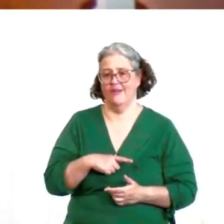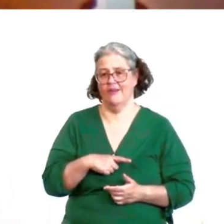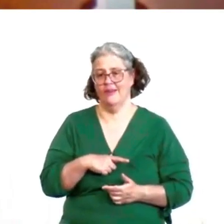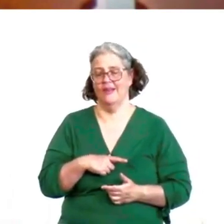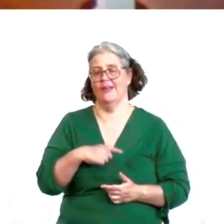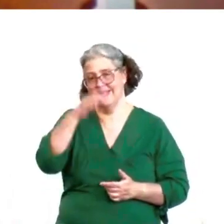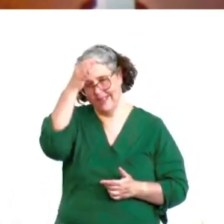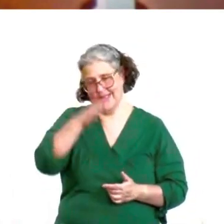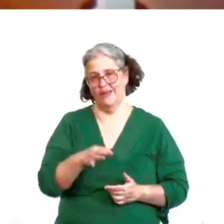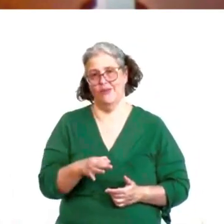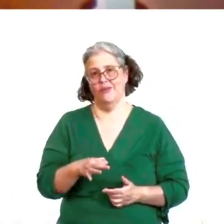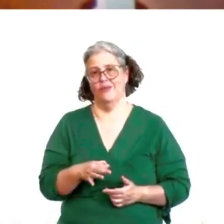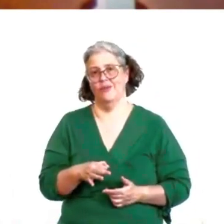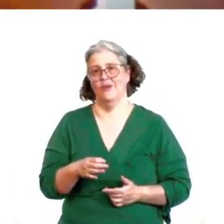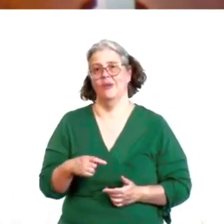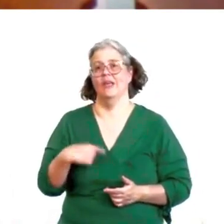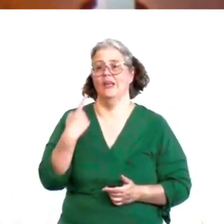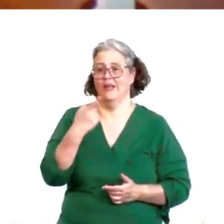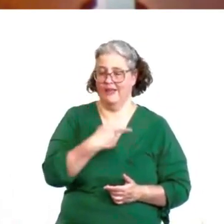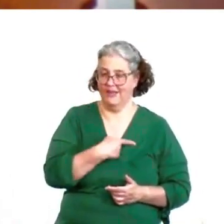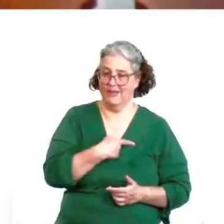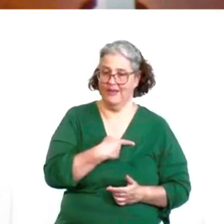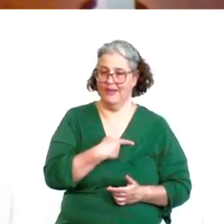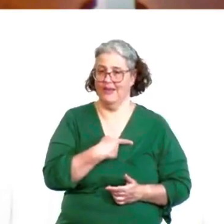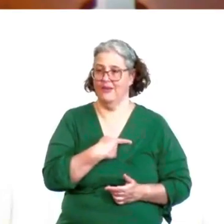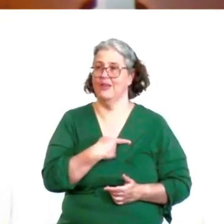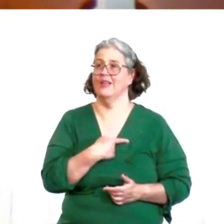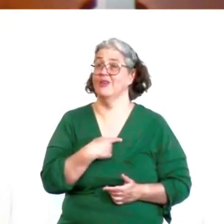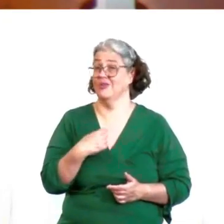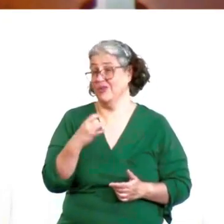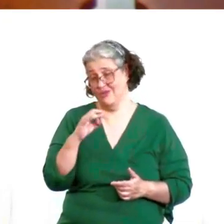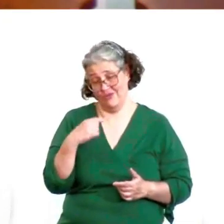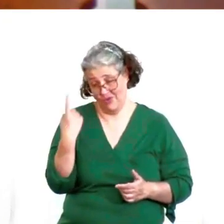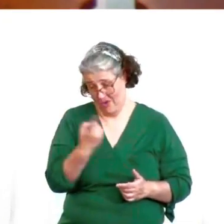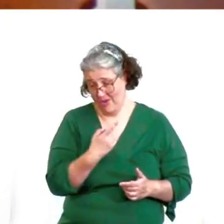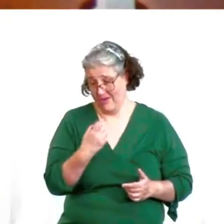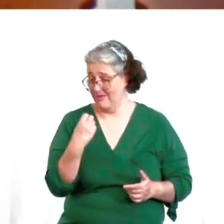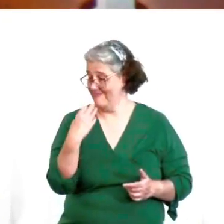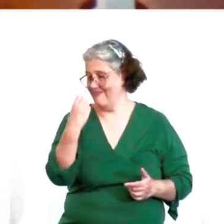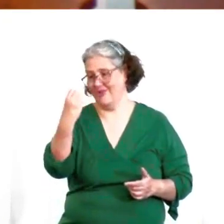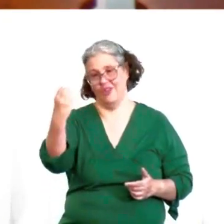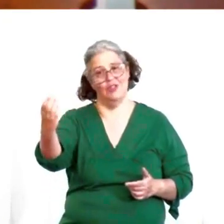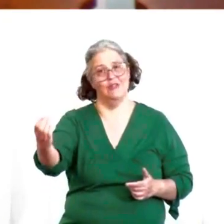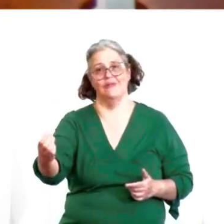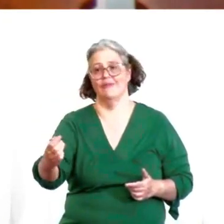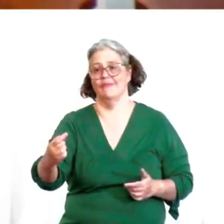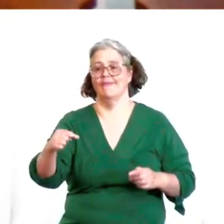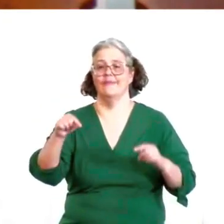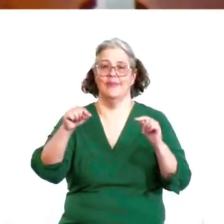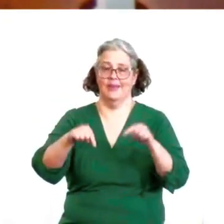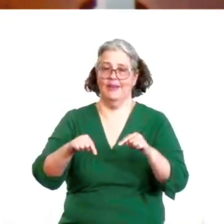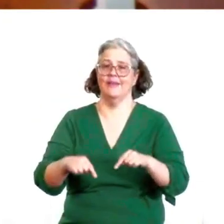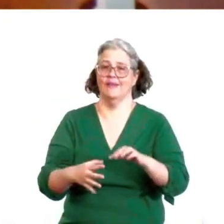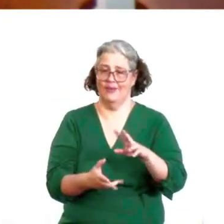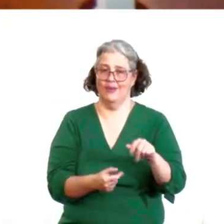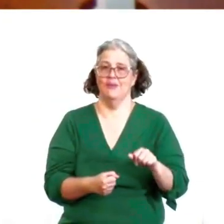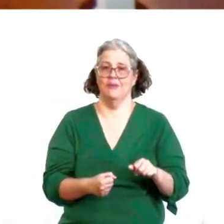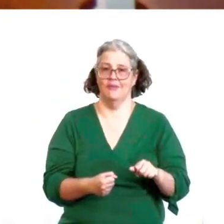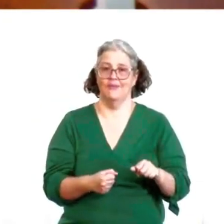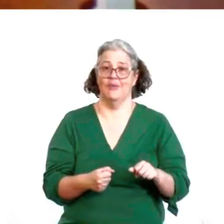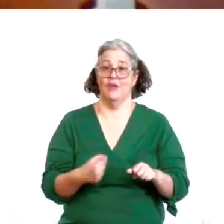certos de que somos apenas peregrinos neste mundo. O nosso